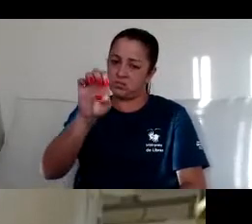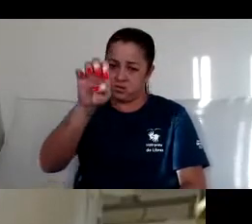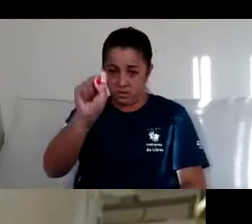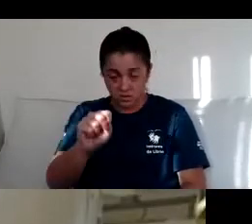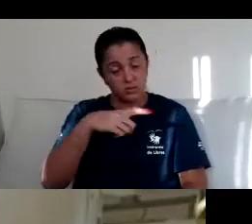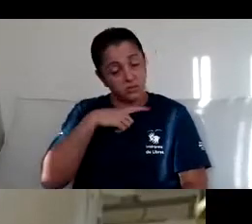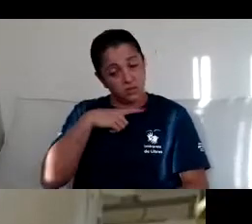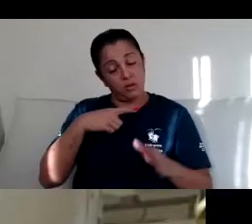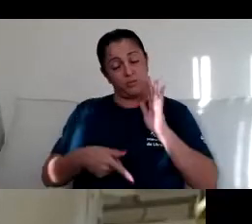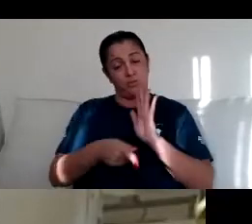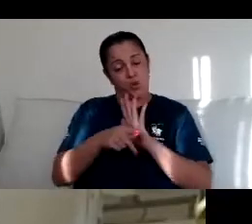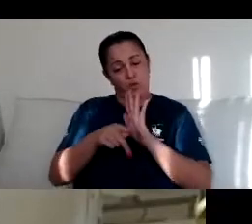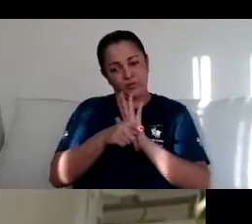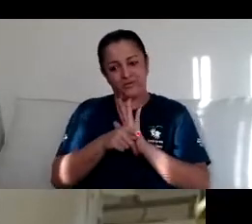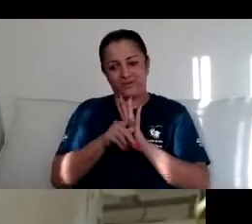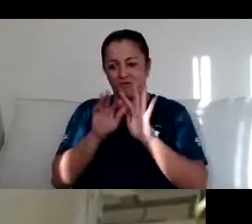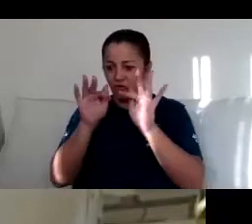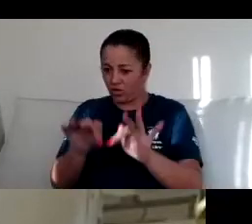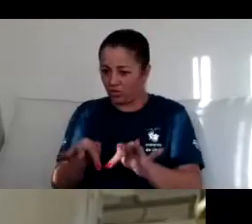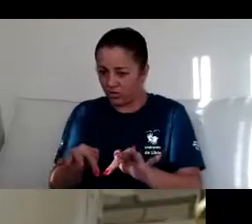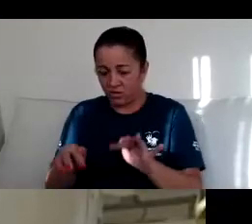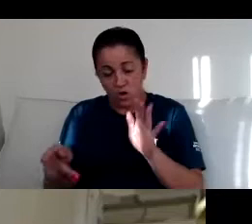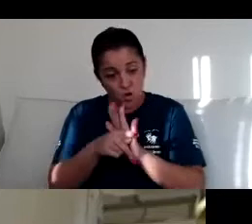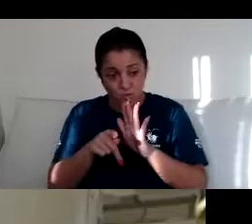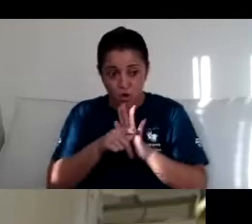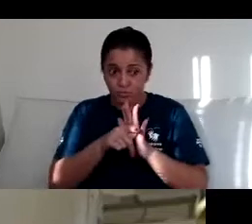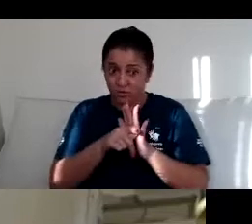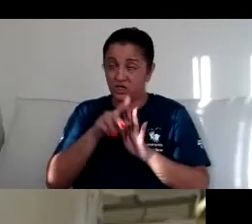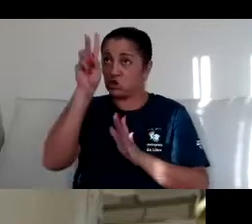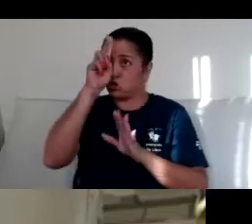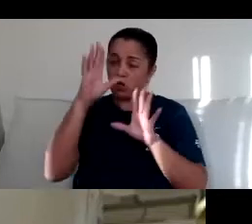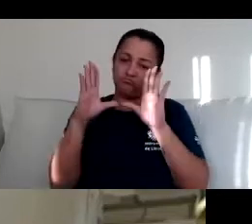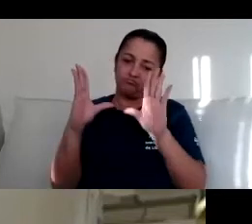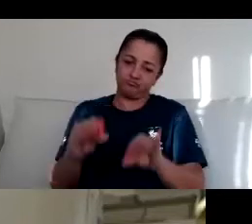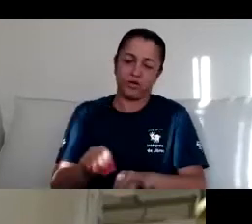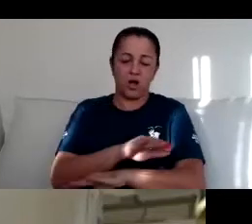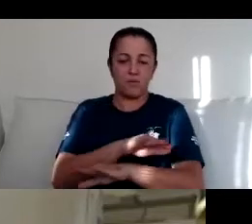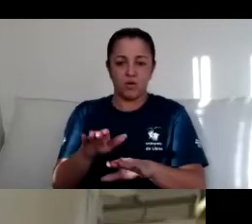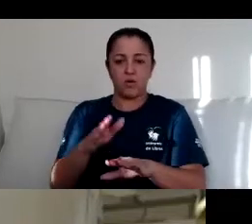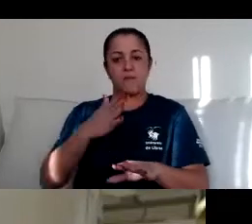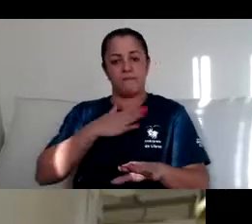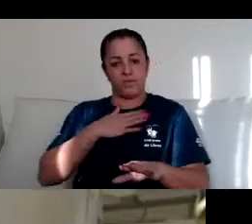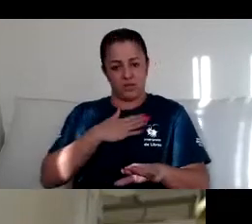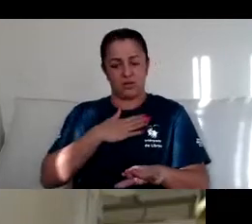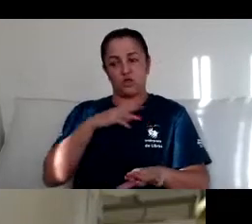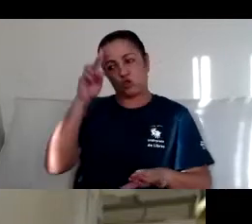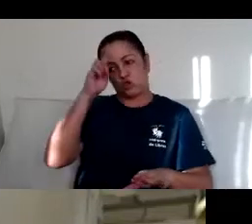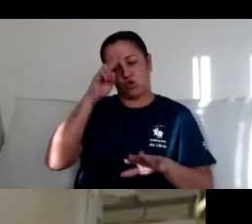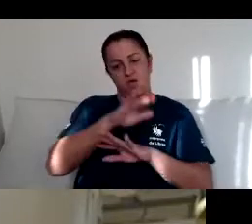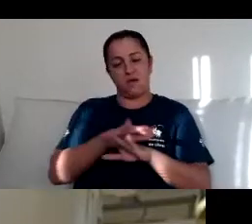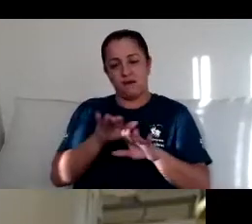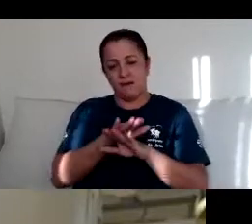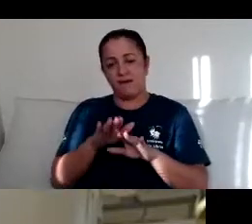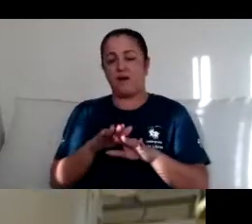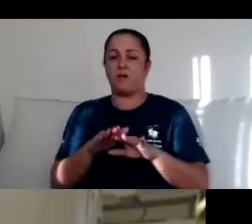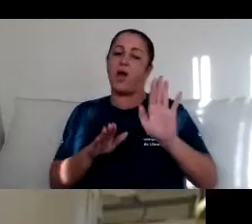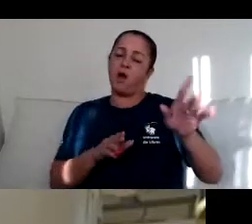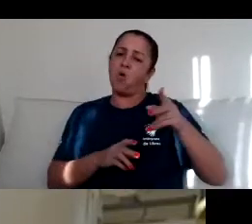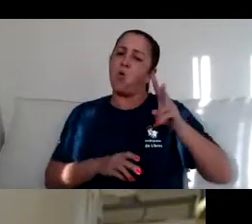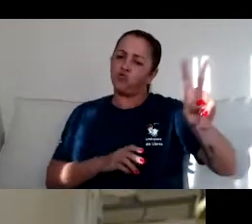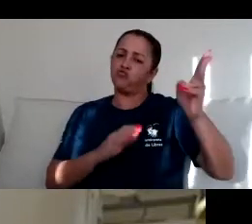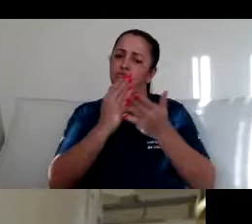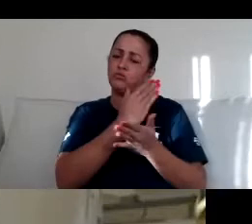se encerra, não a história da Biblioteca Maria Firmina, mas a minha com ela, junto com o quarto seminário